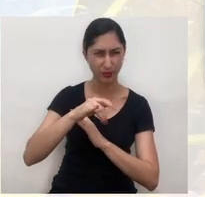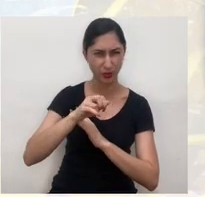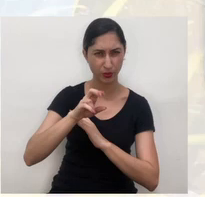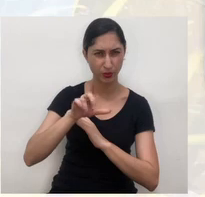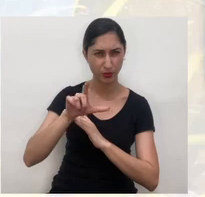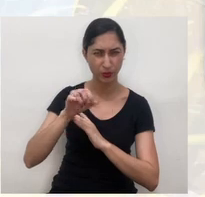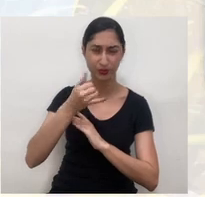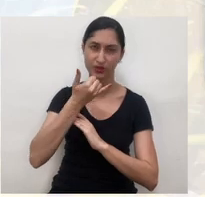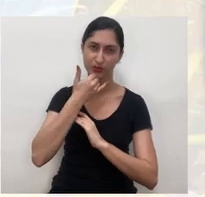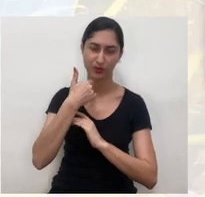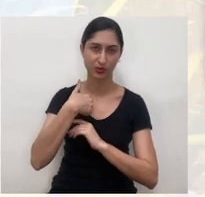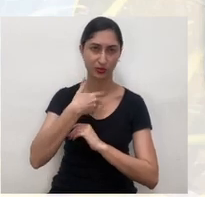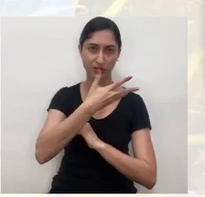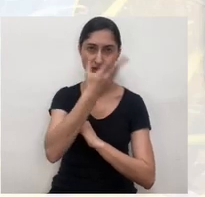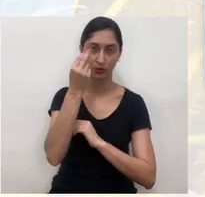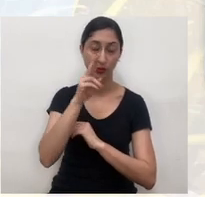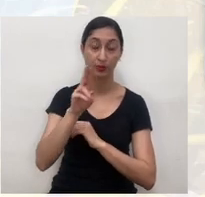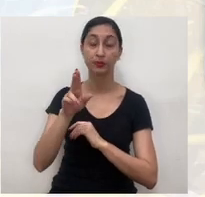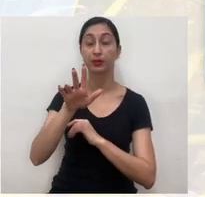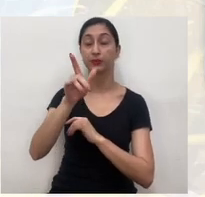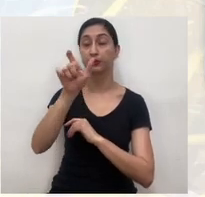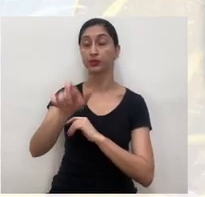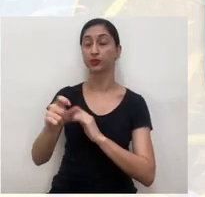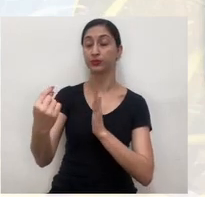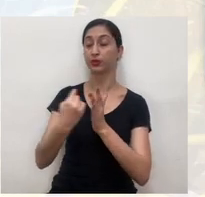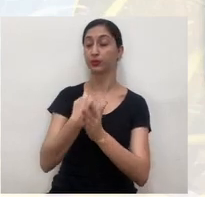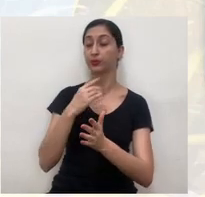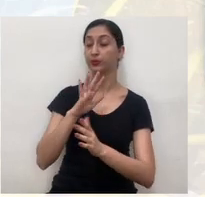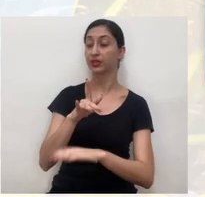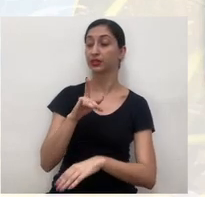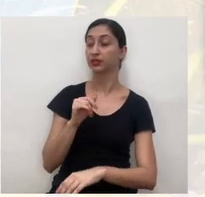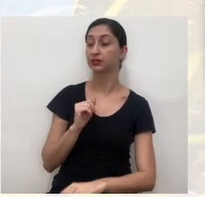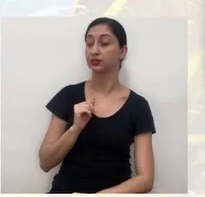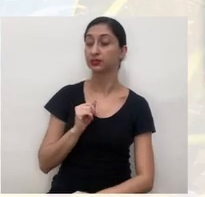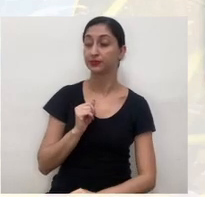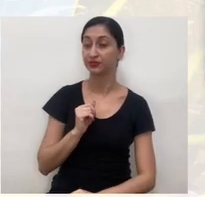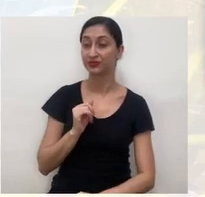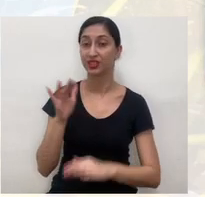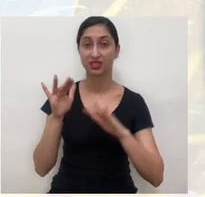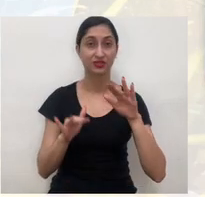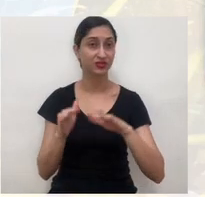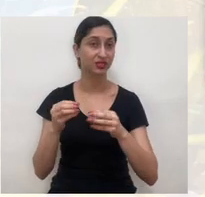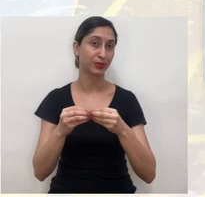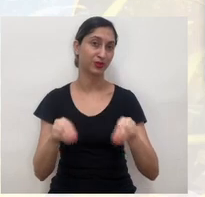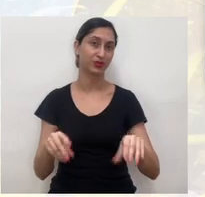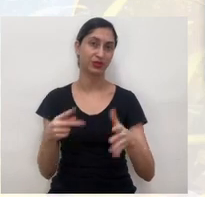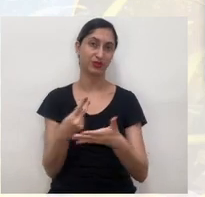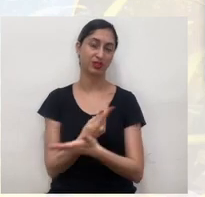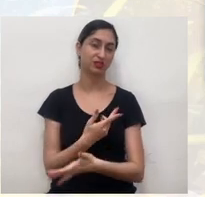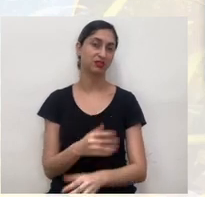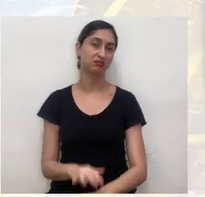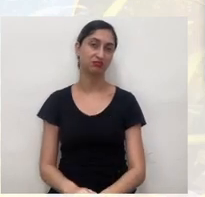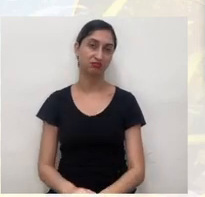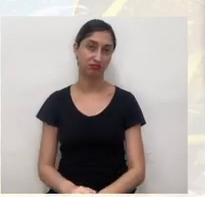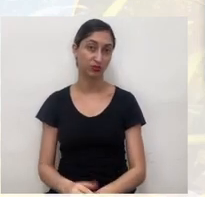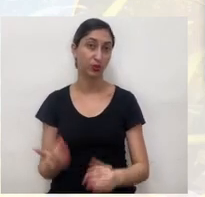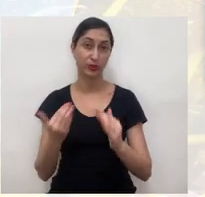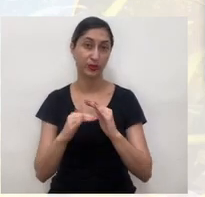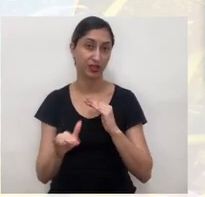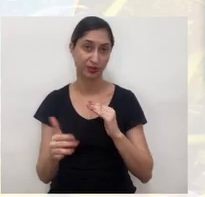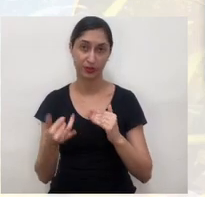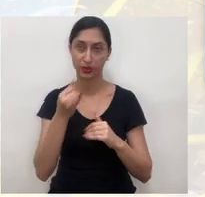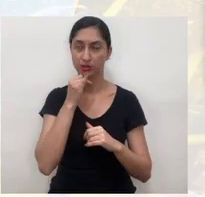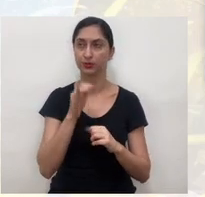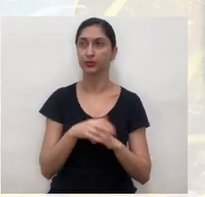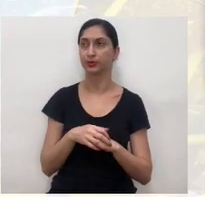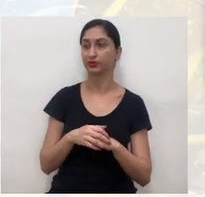aponta, essa intenção acaba ficando prejudicada, acaba ficando incoerente. Uma árvore que cresce